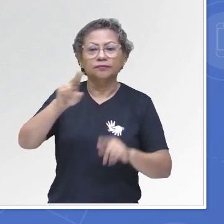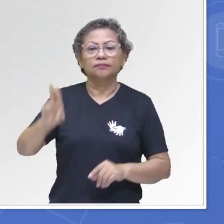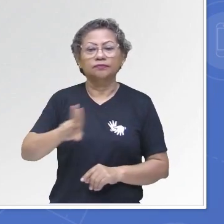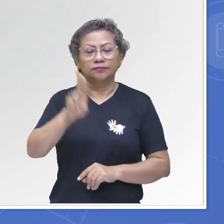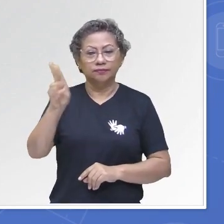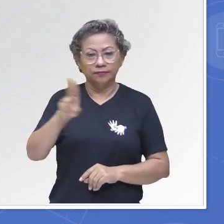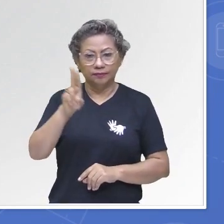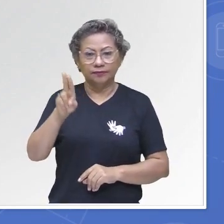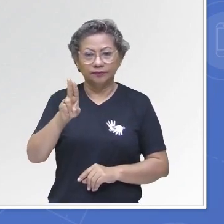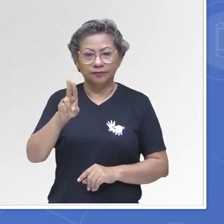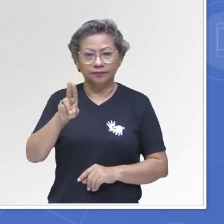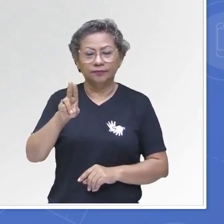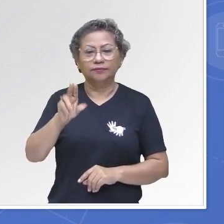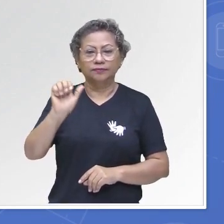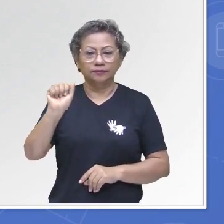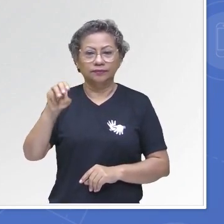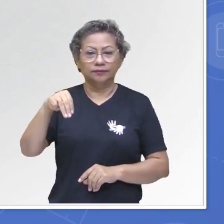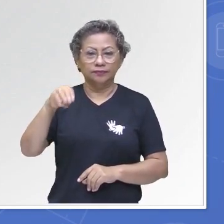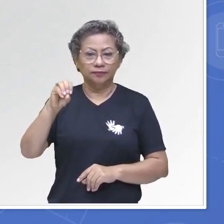utilizada?